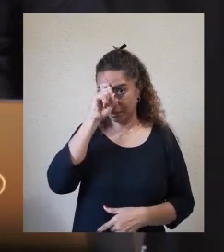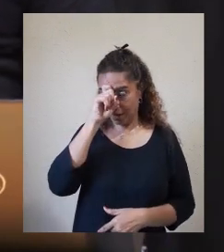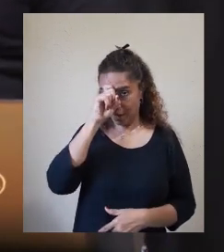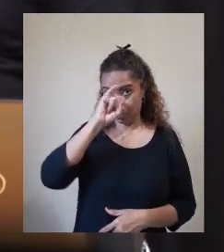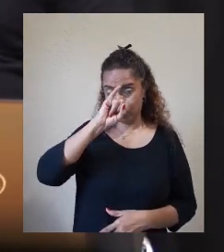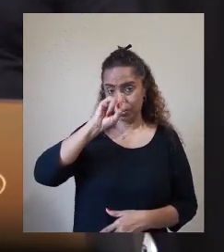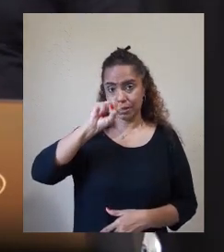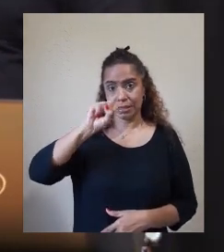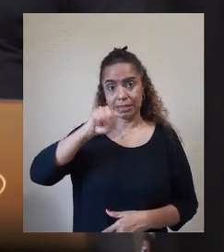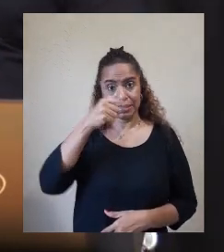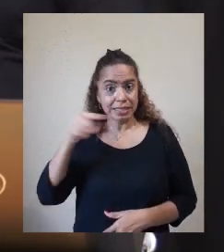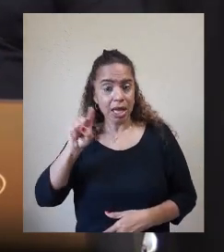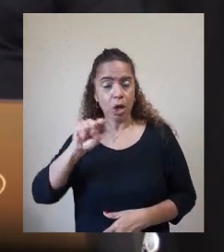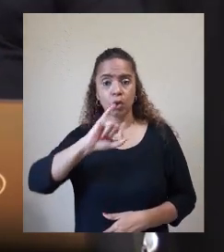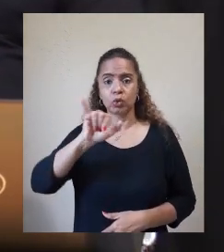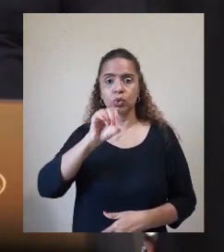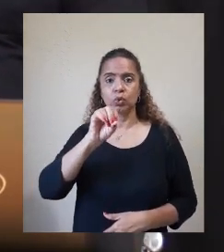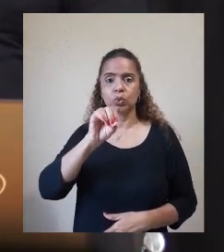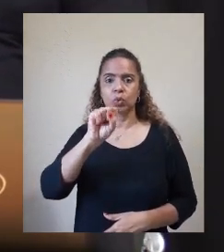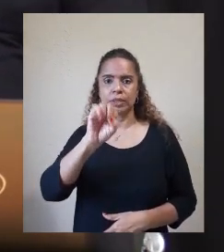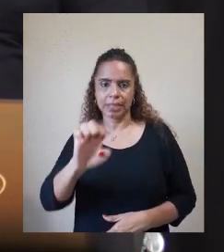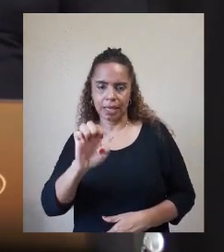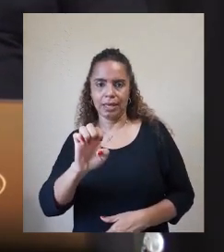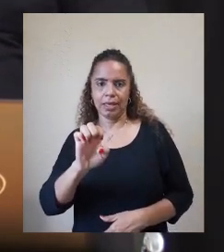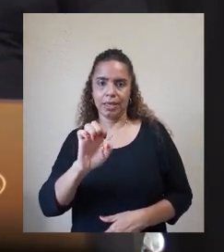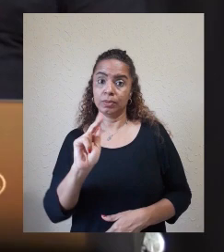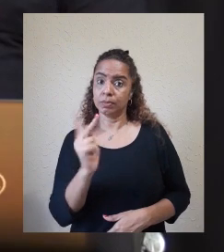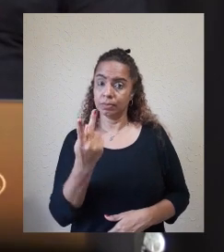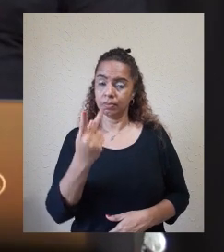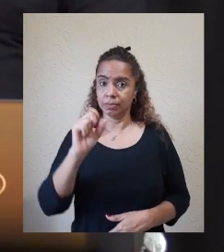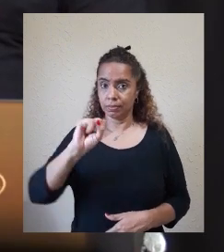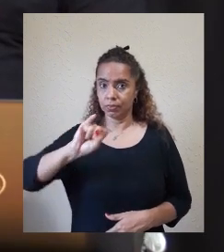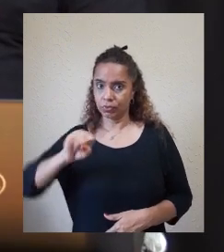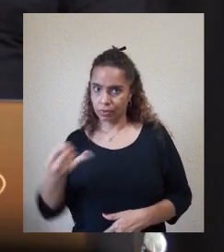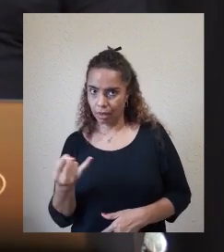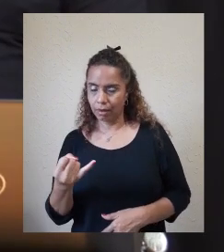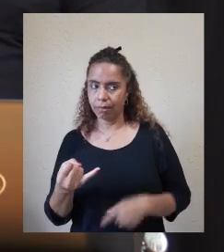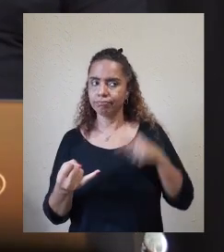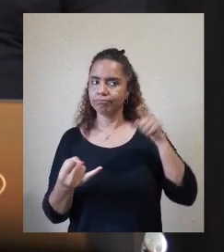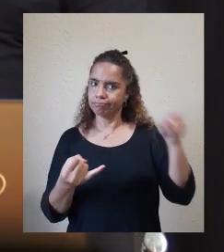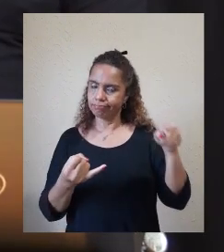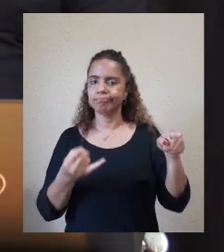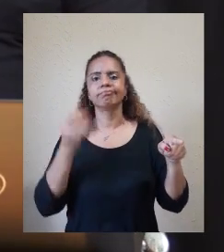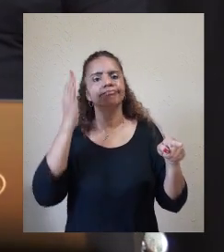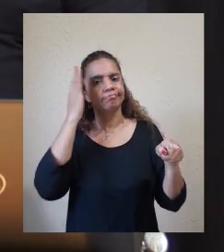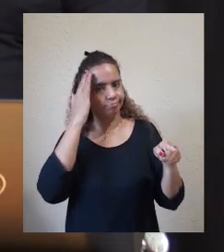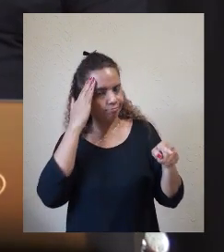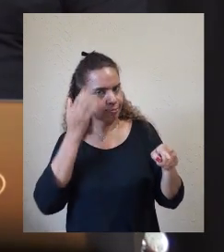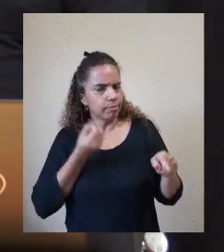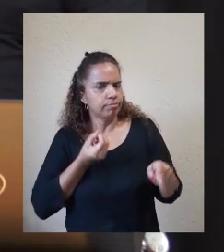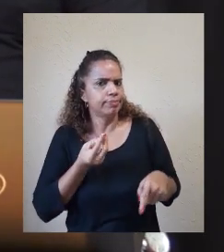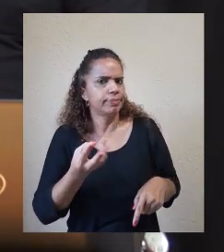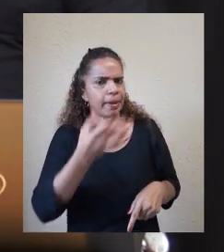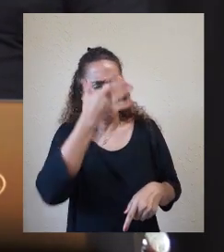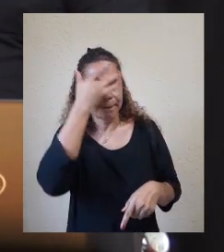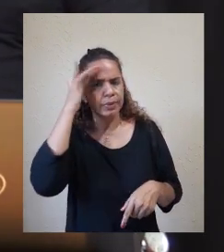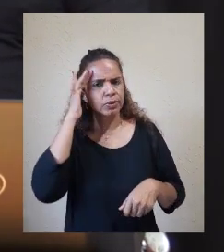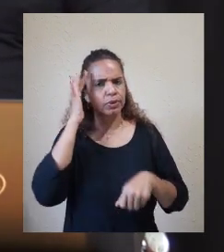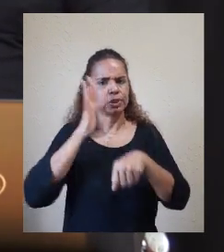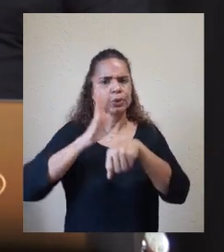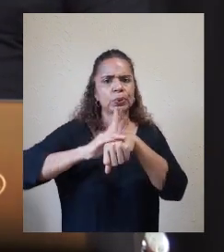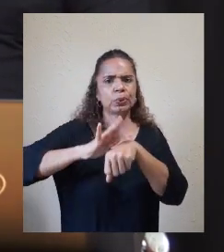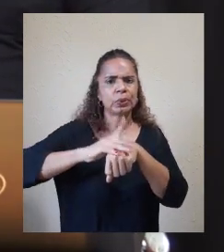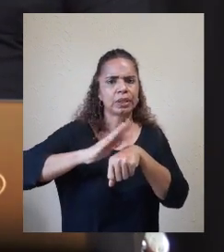A gente vê uma quantidade grande de pacientes que procuram o Hospital São José, tem convênio, mas procuram o Hospital São